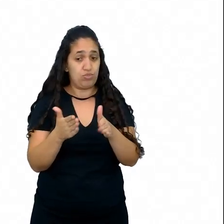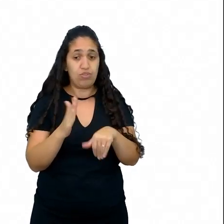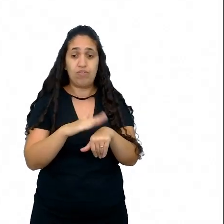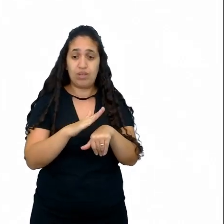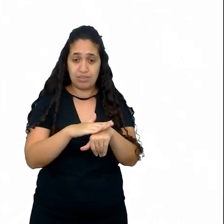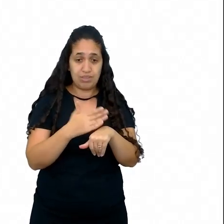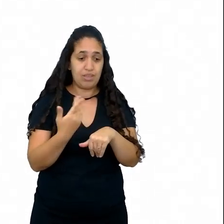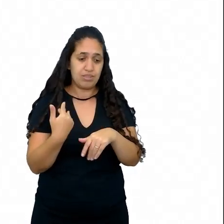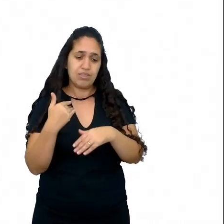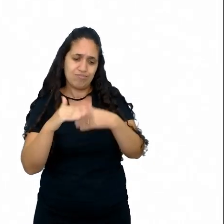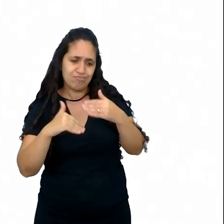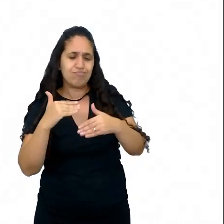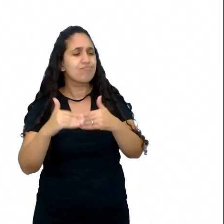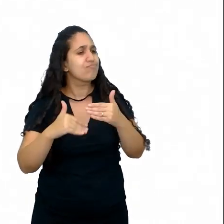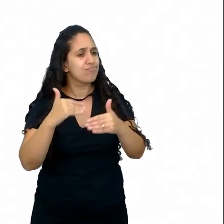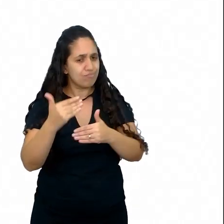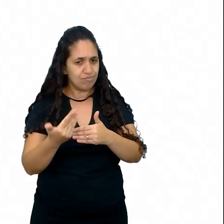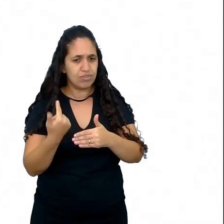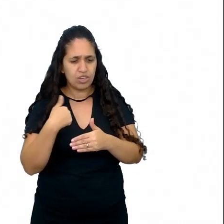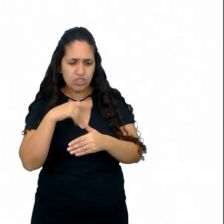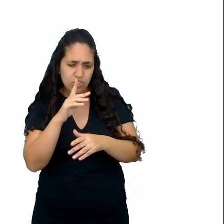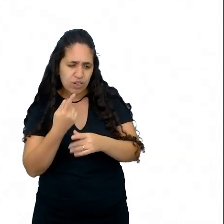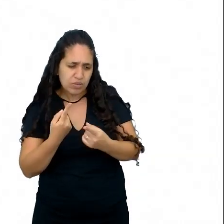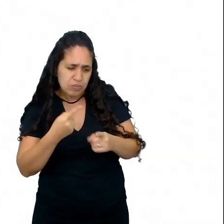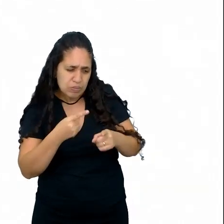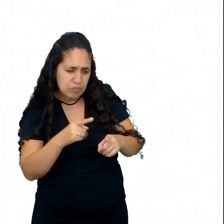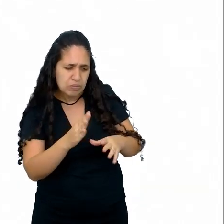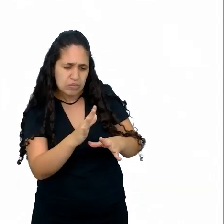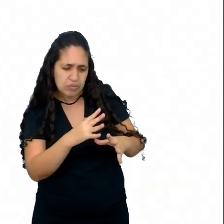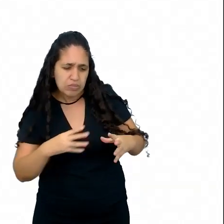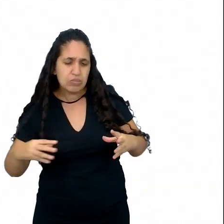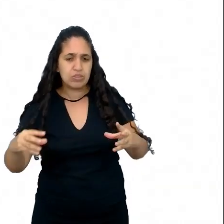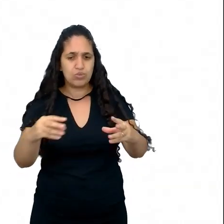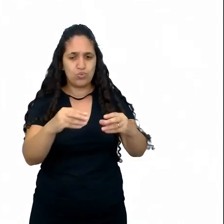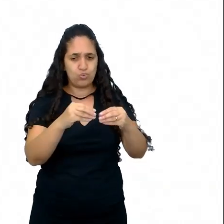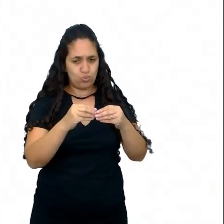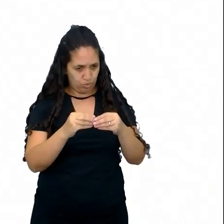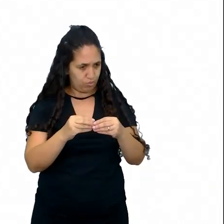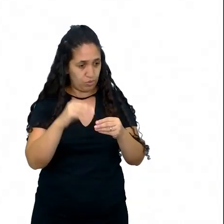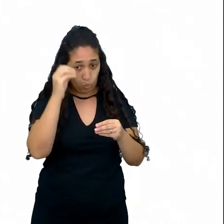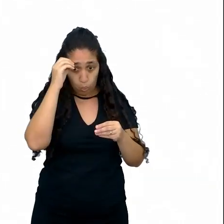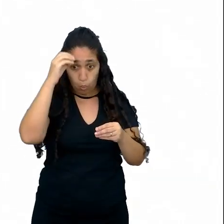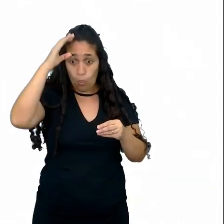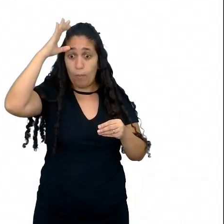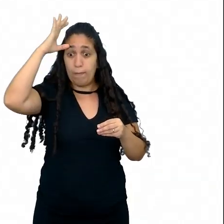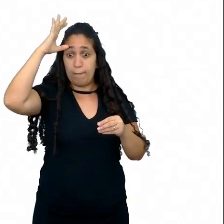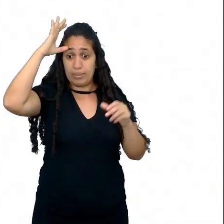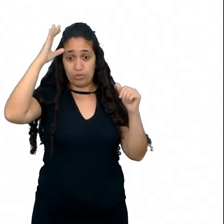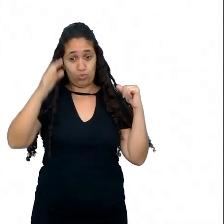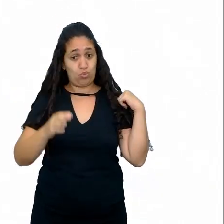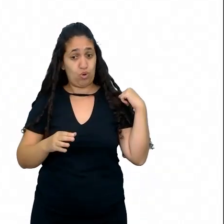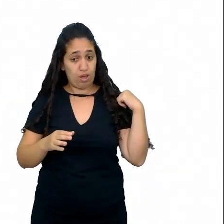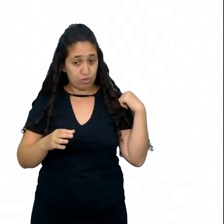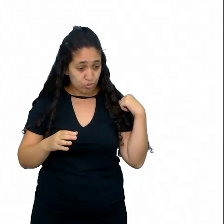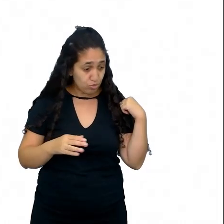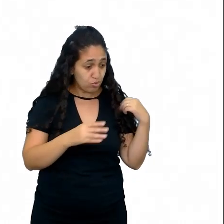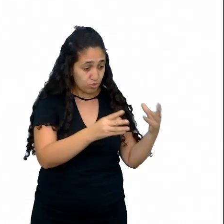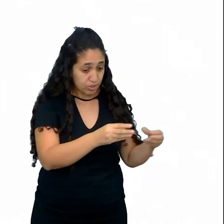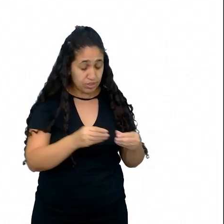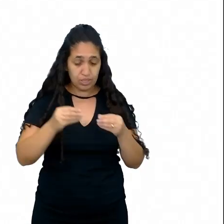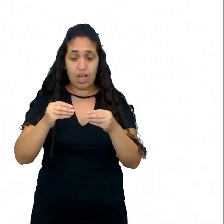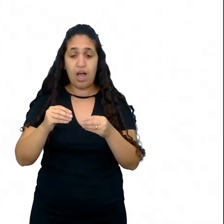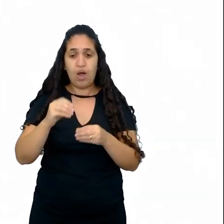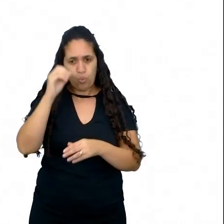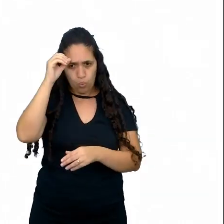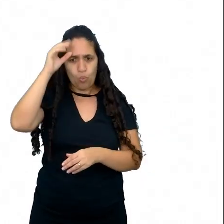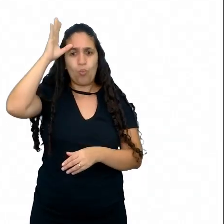quê? Essas considerações que nós vamos institucionalizar, ou seja, pegar aquele conhecimento que o aluno trouxe e tornar um conhecimento que